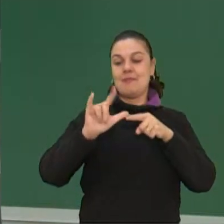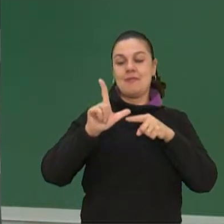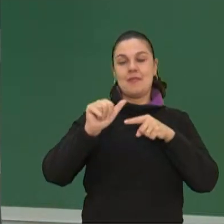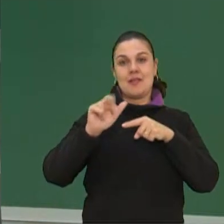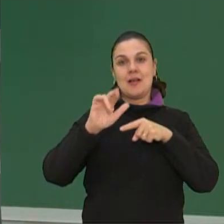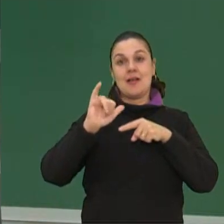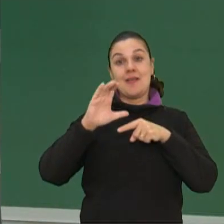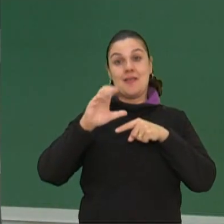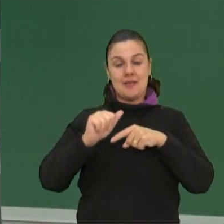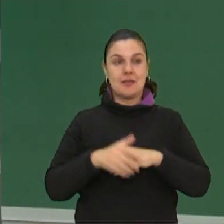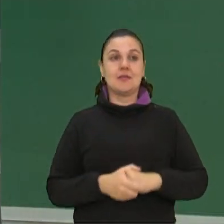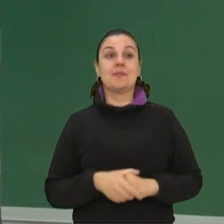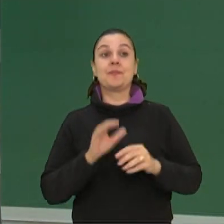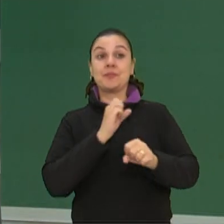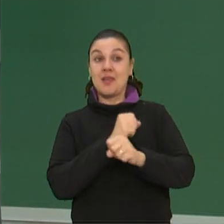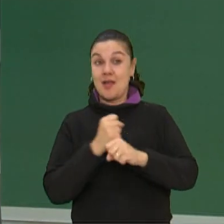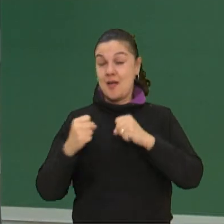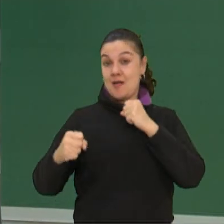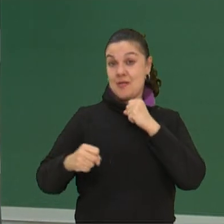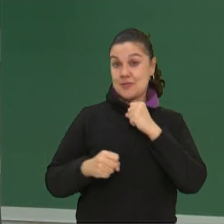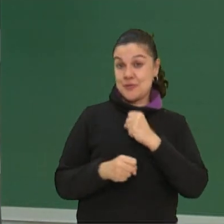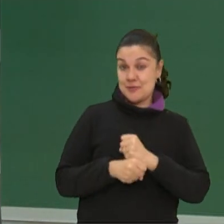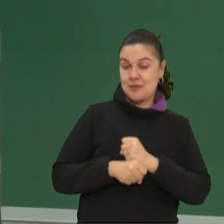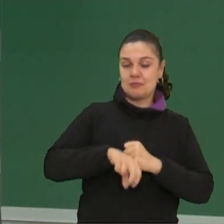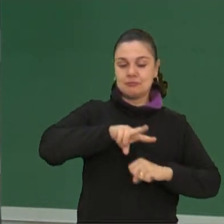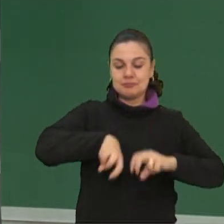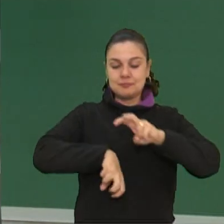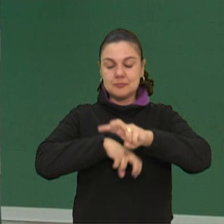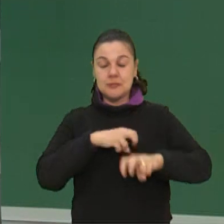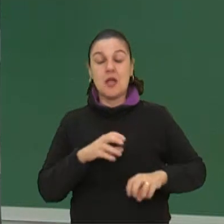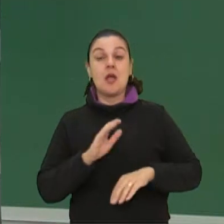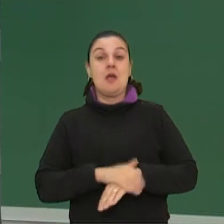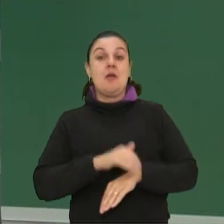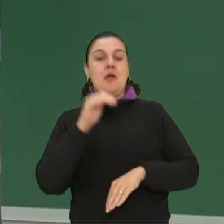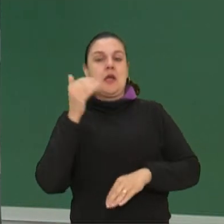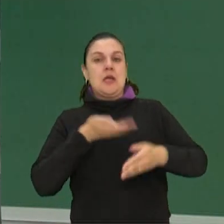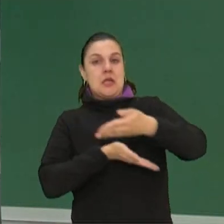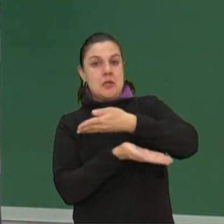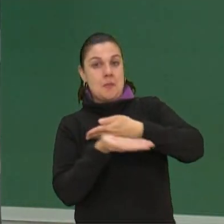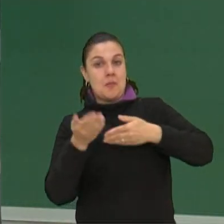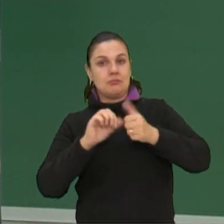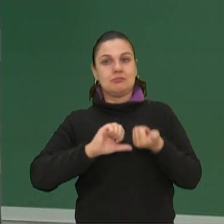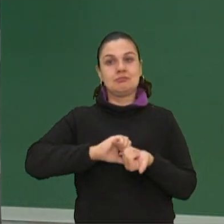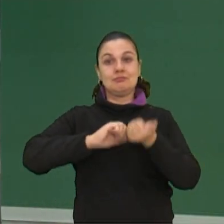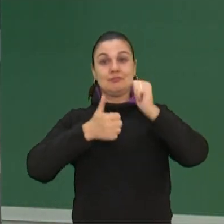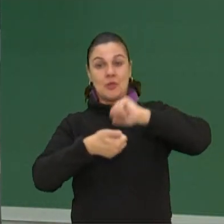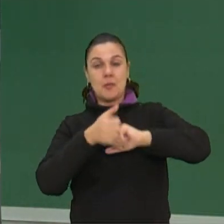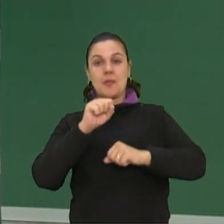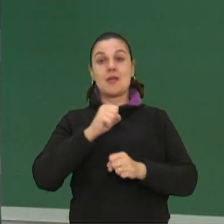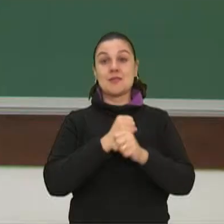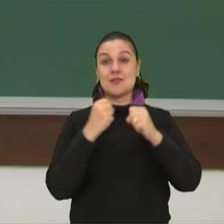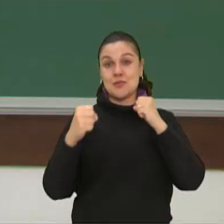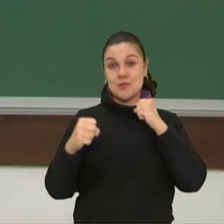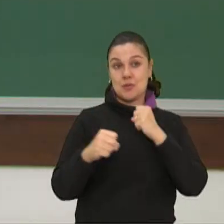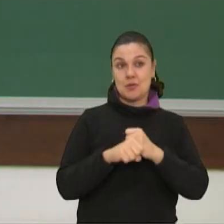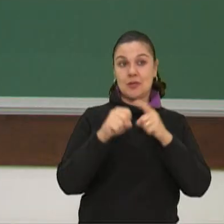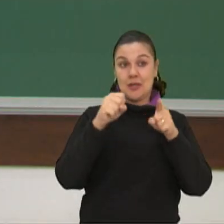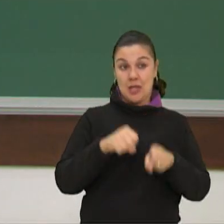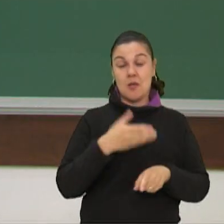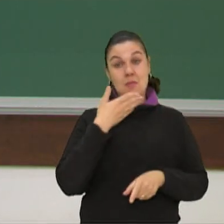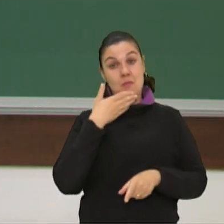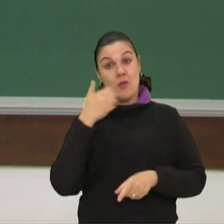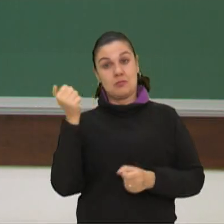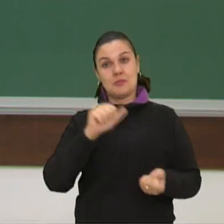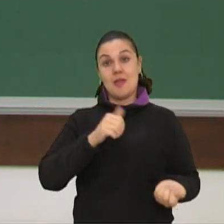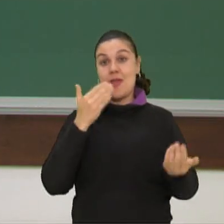a sociedade mineradora, ela apresentava maior chance de mobilidade social em relação à sociedade